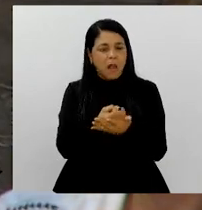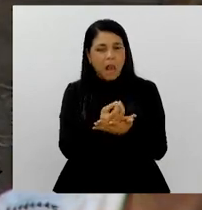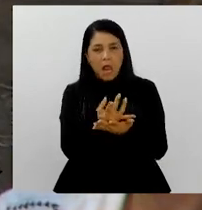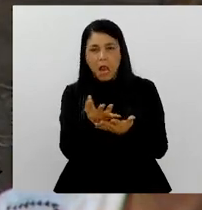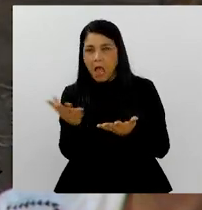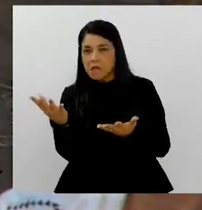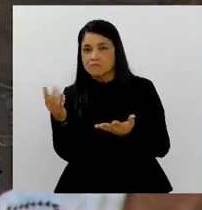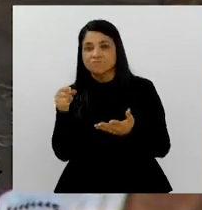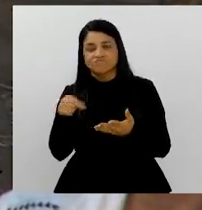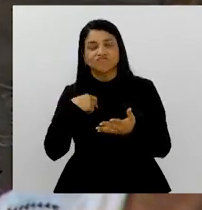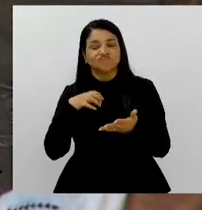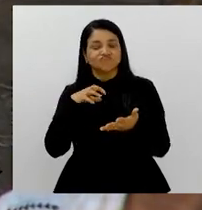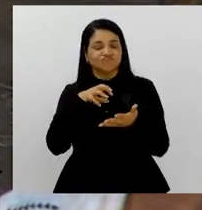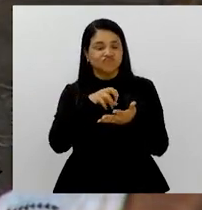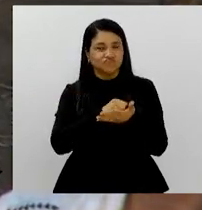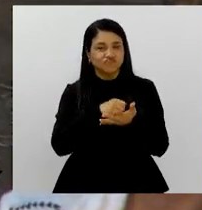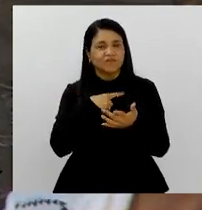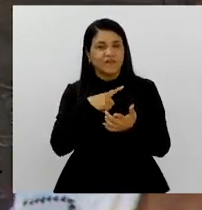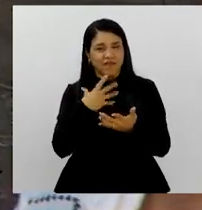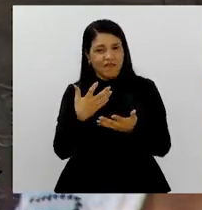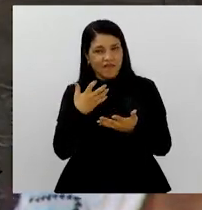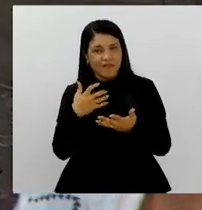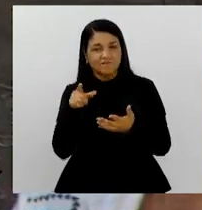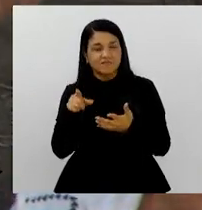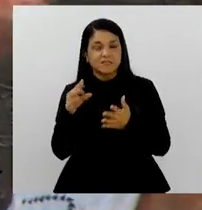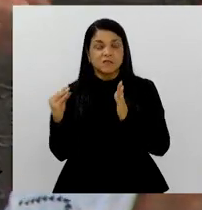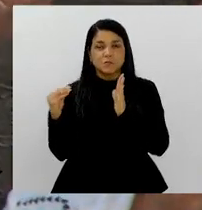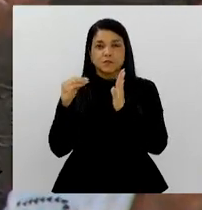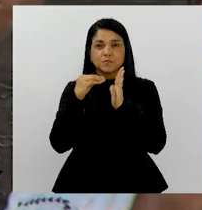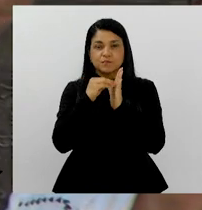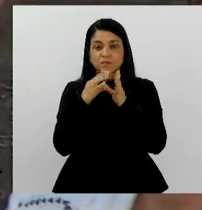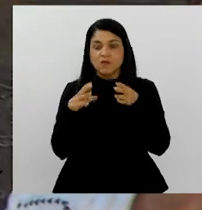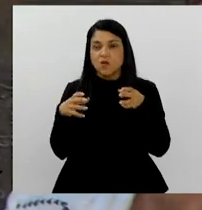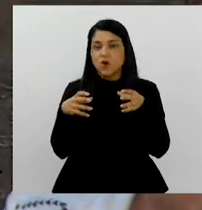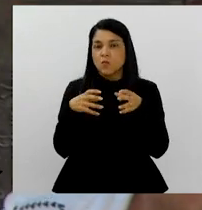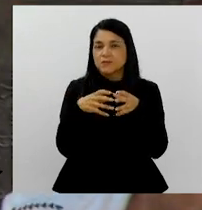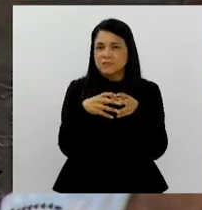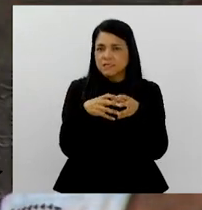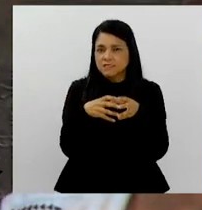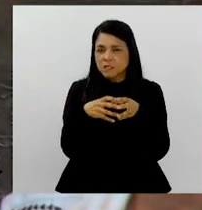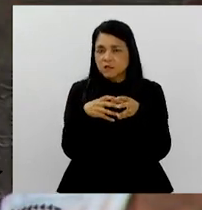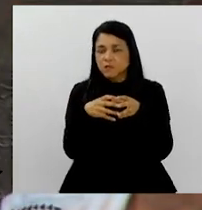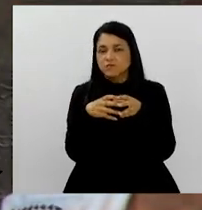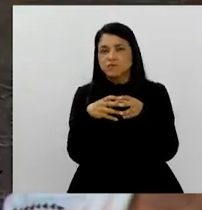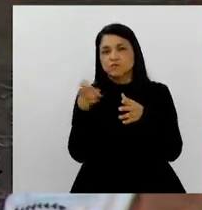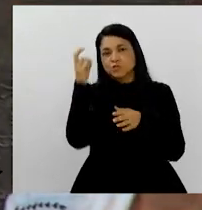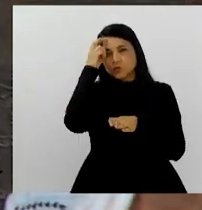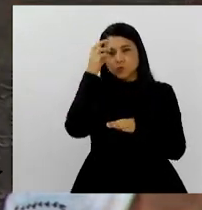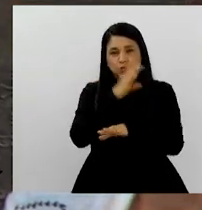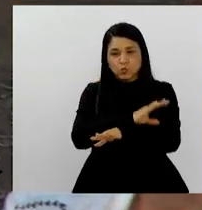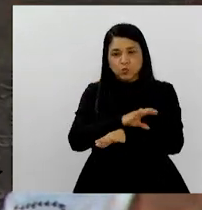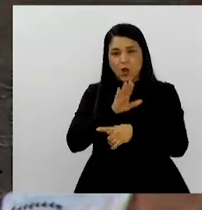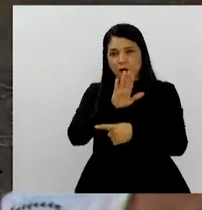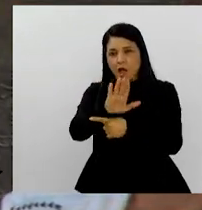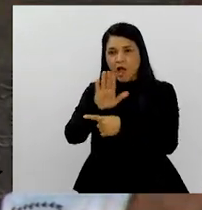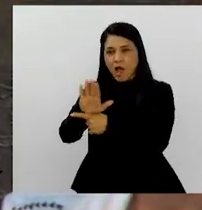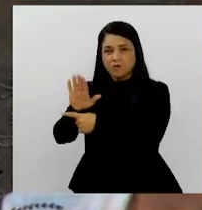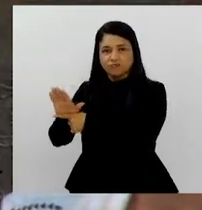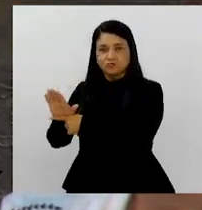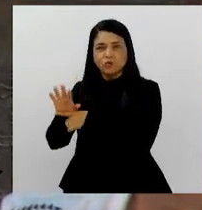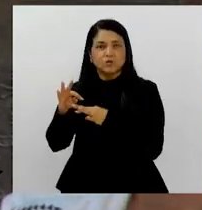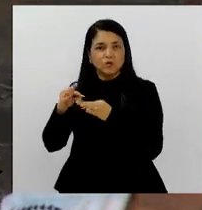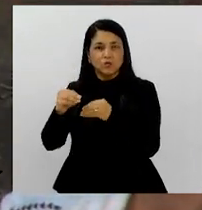quero registrar aqui foi você ter colocado a Comissão de Cultura para ajudar todos os fazedores de cultura